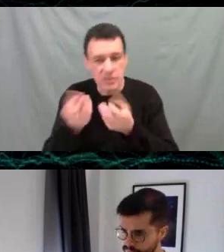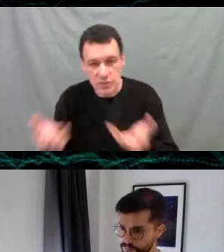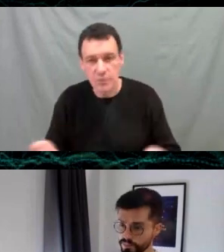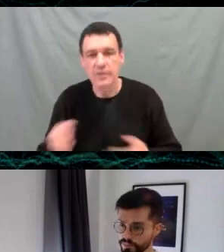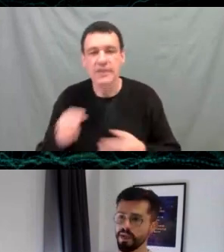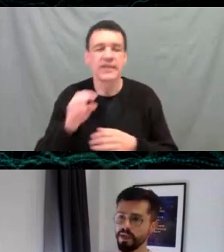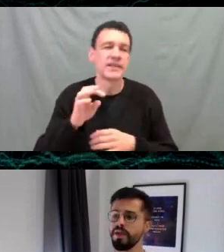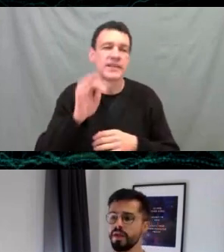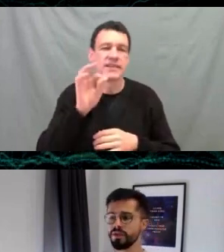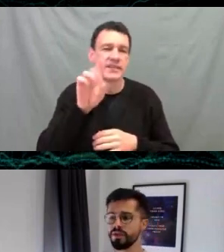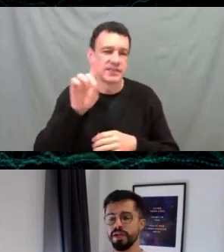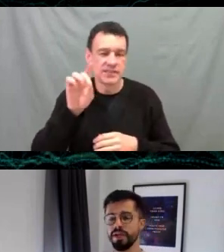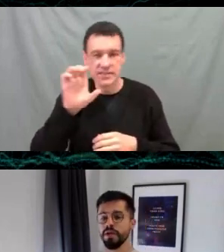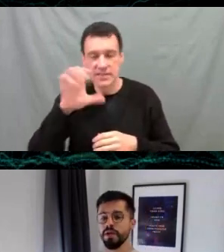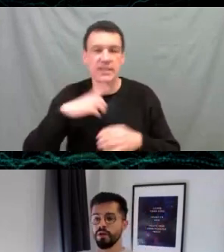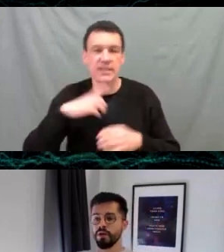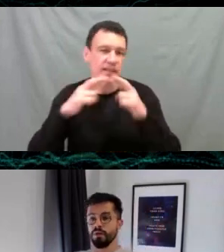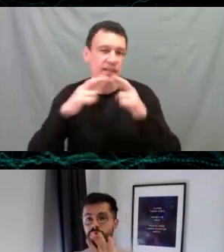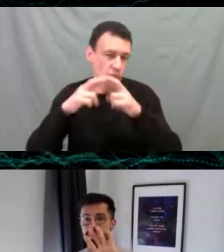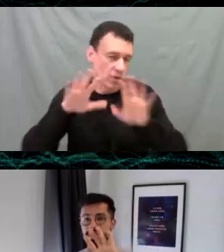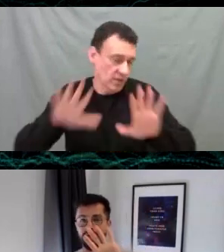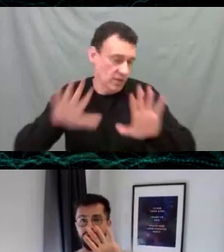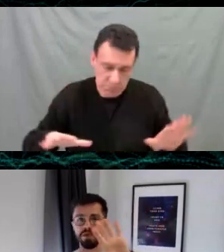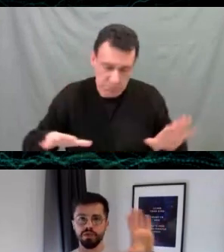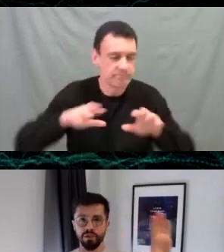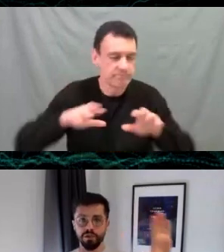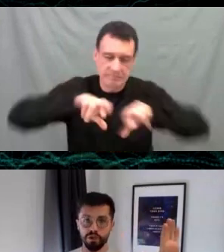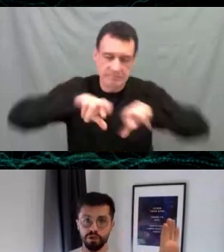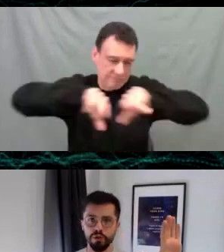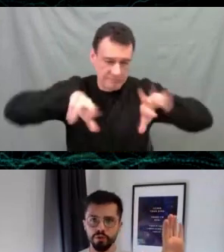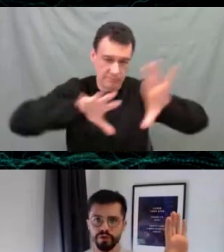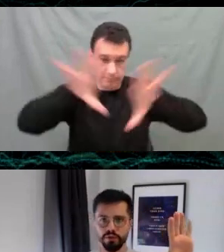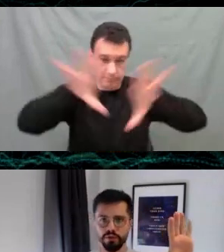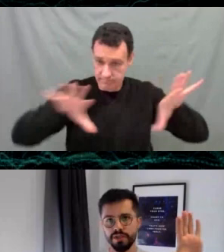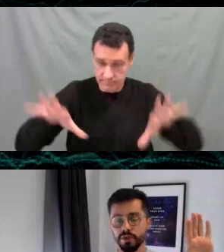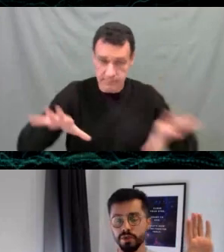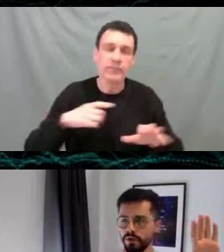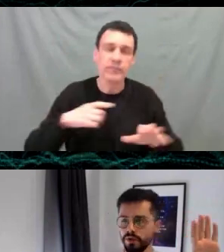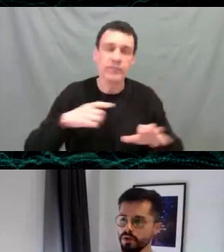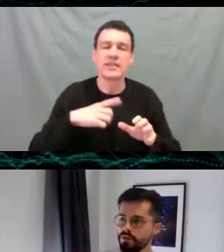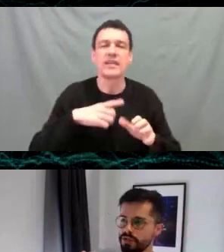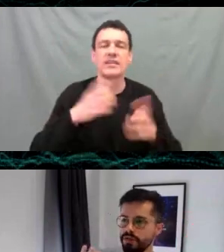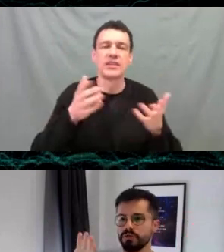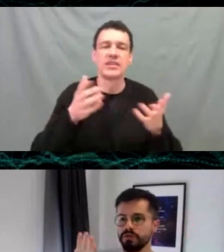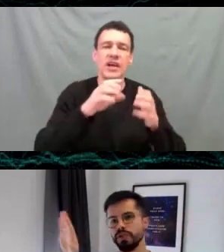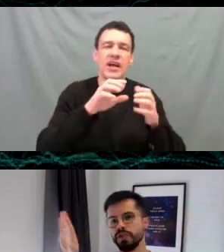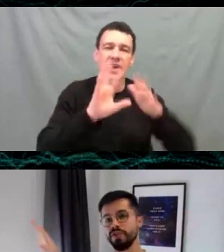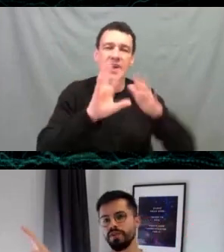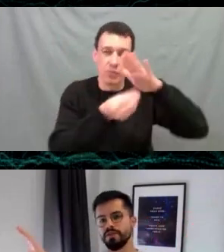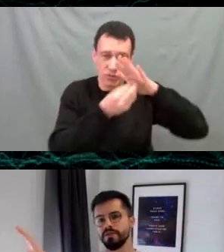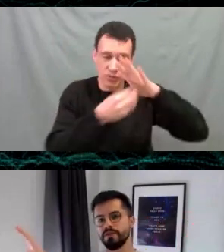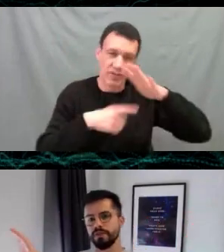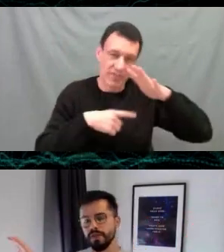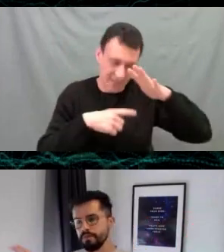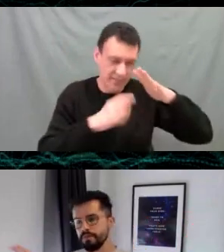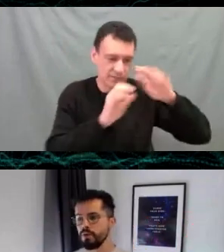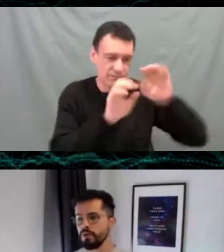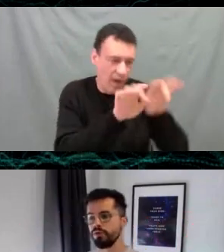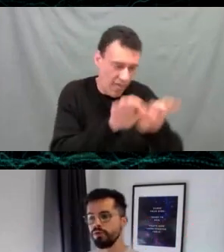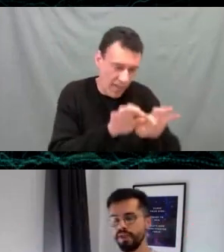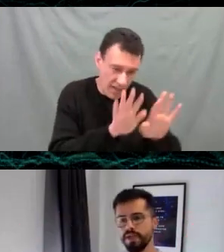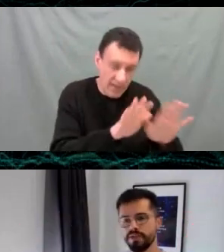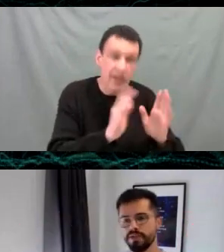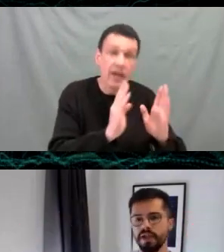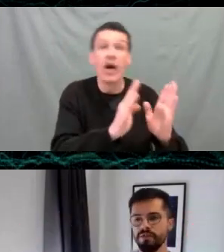né E aí que que você faz você tem o seu diretório de módulos dentro desse repositório E você tem o seu diretor de testes